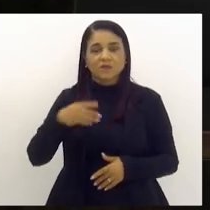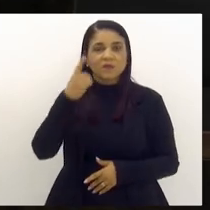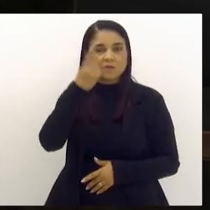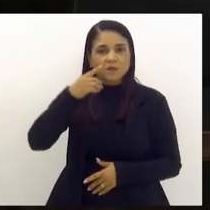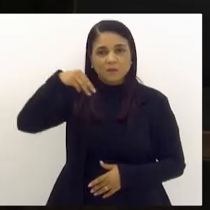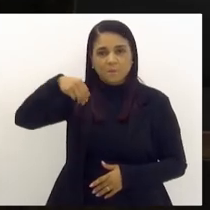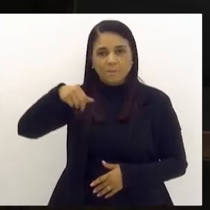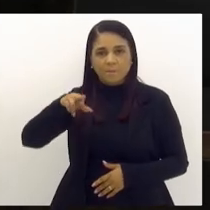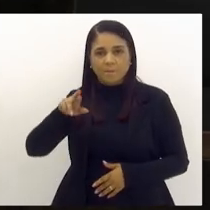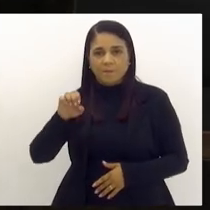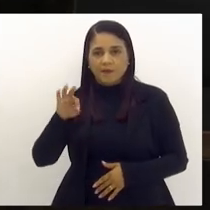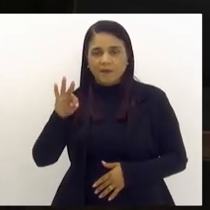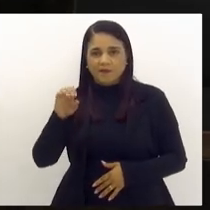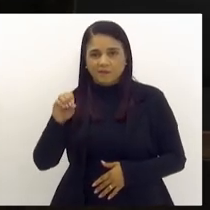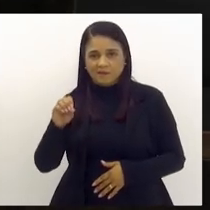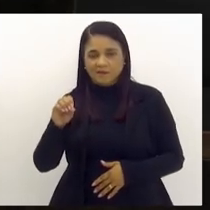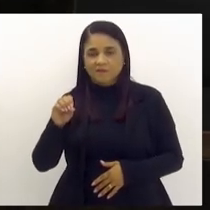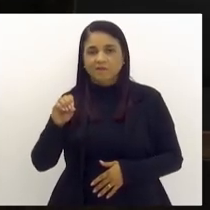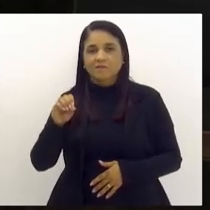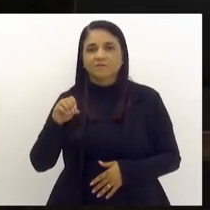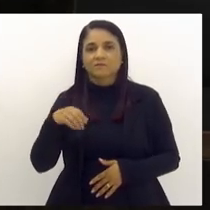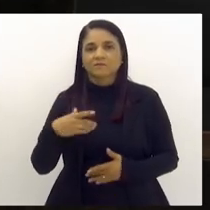nossa presidenta.